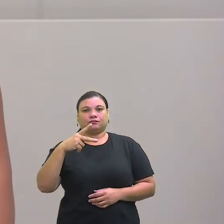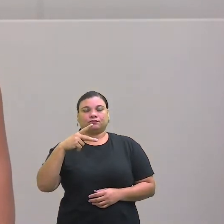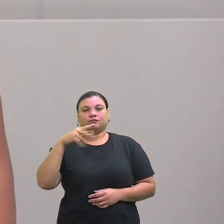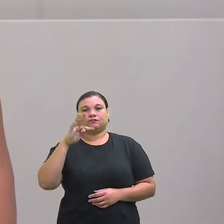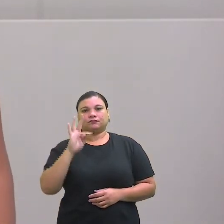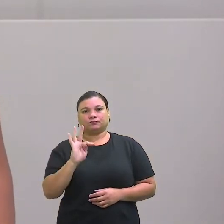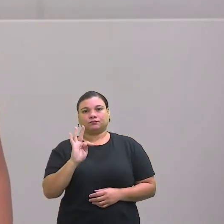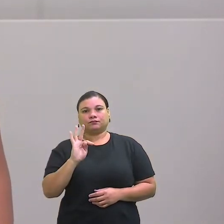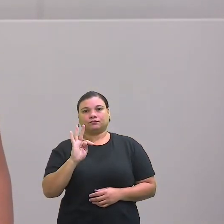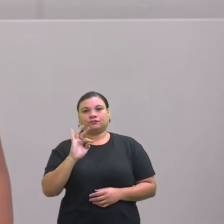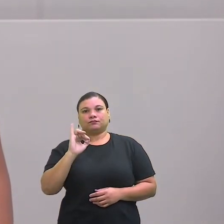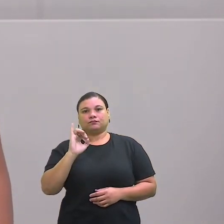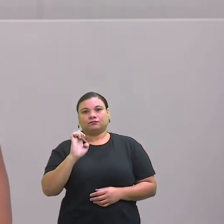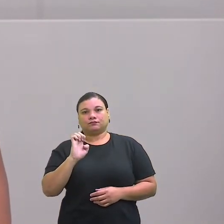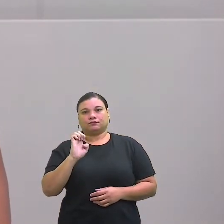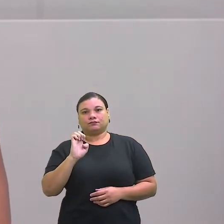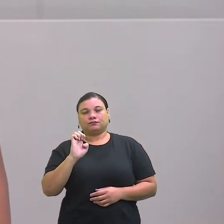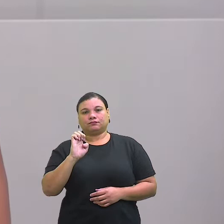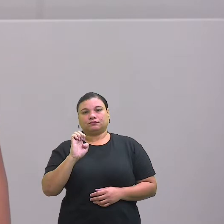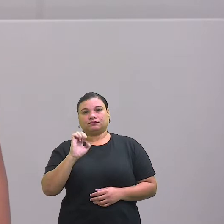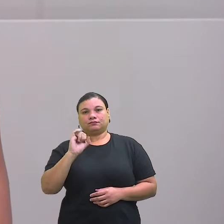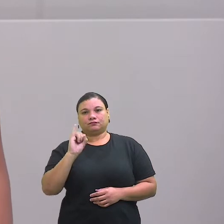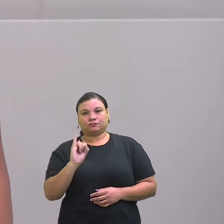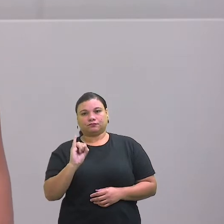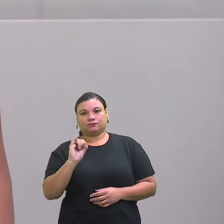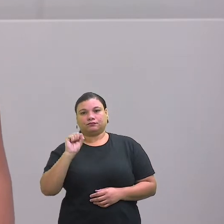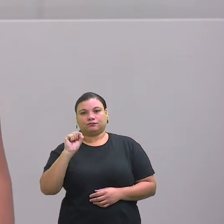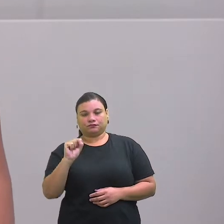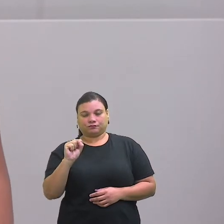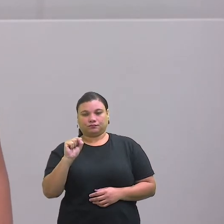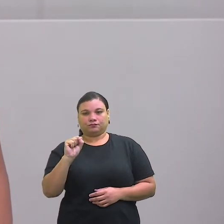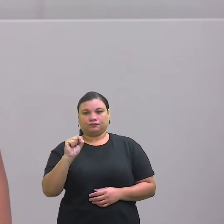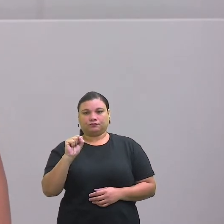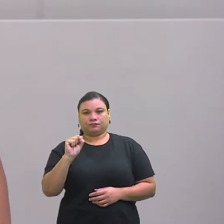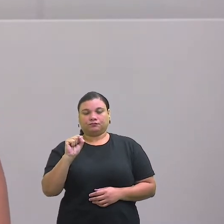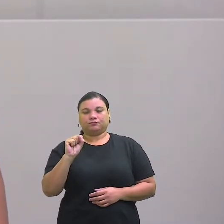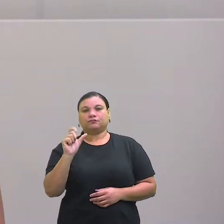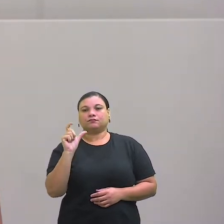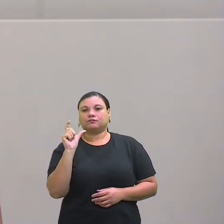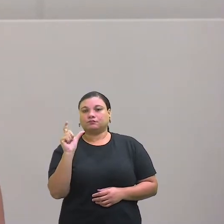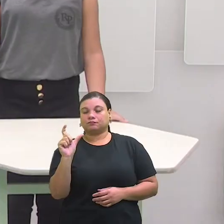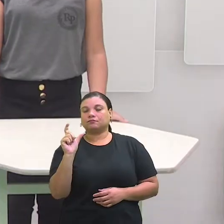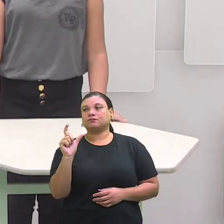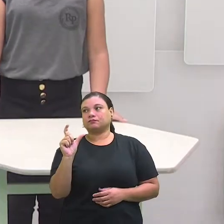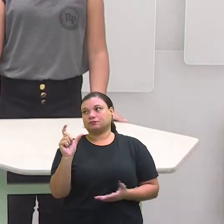T, E, I, S. Répteis.